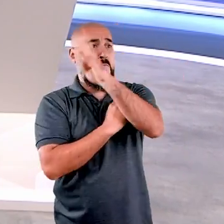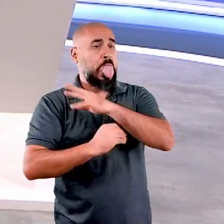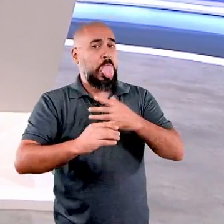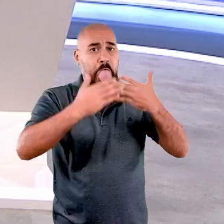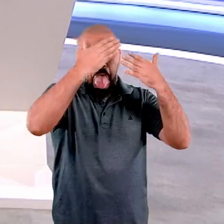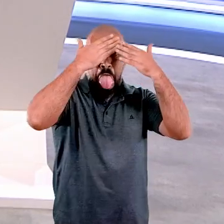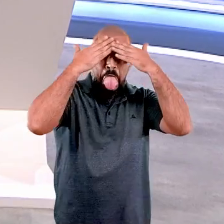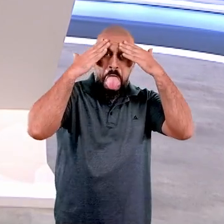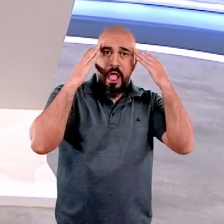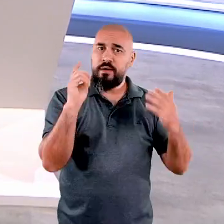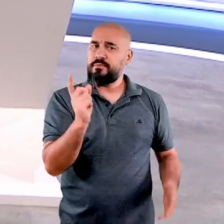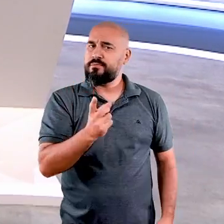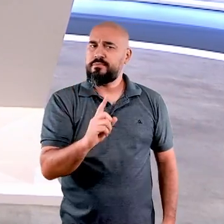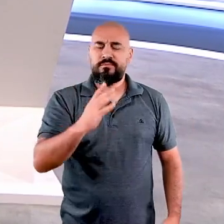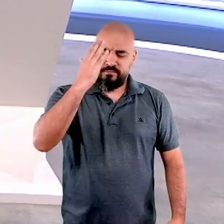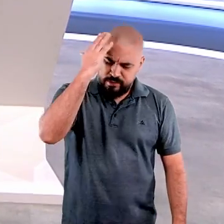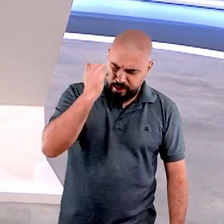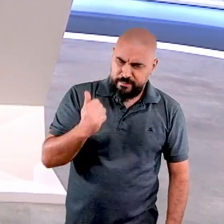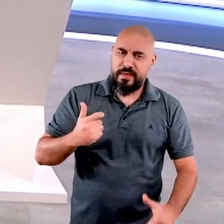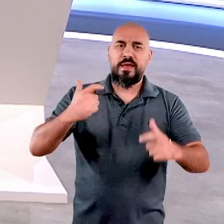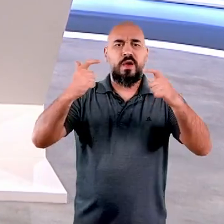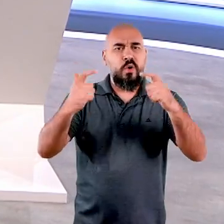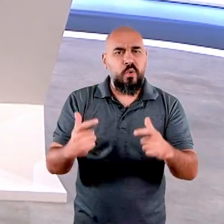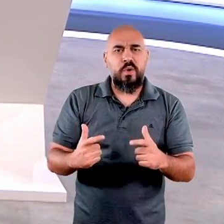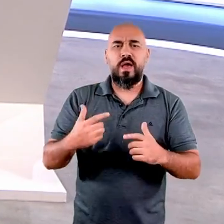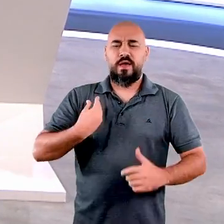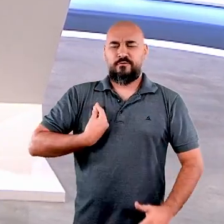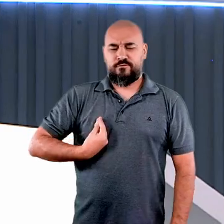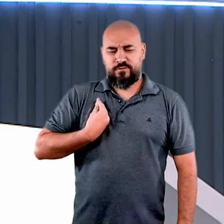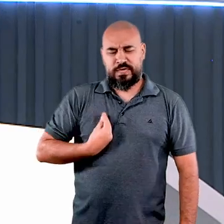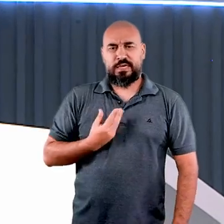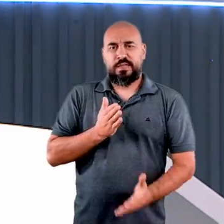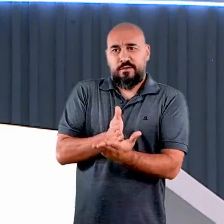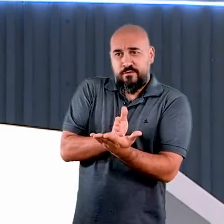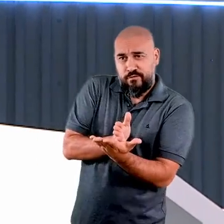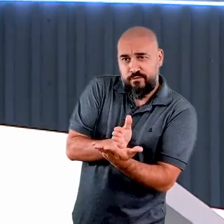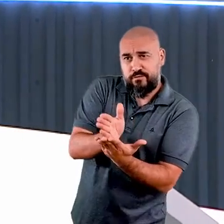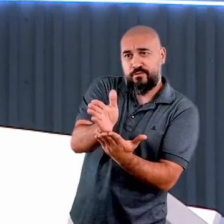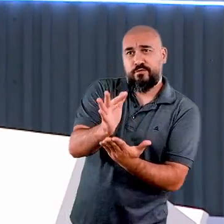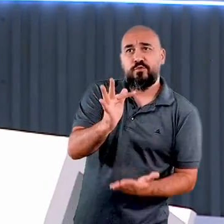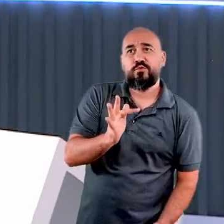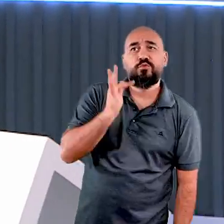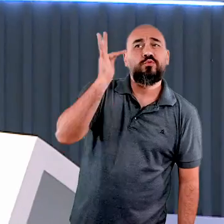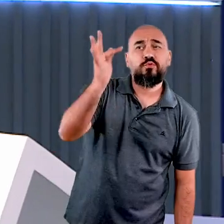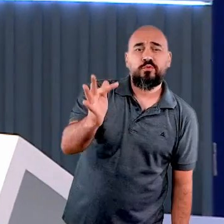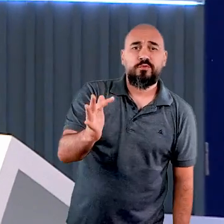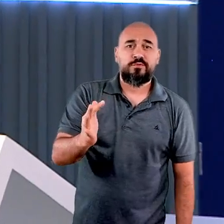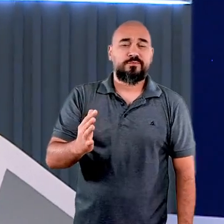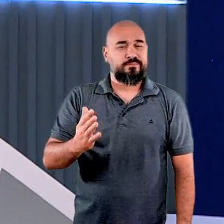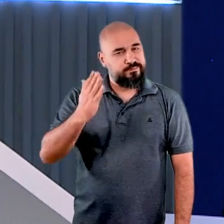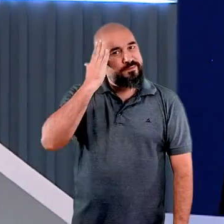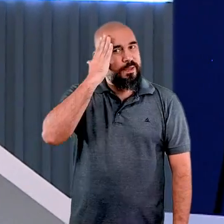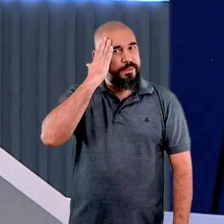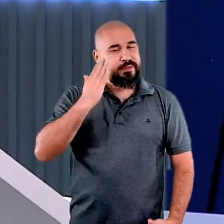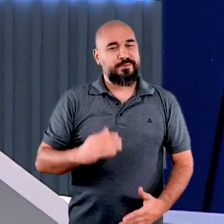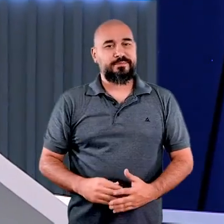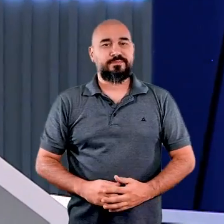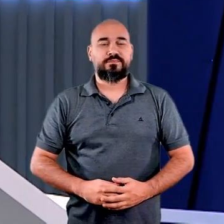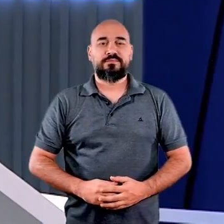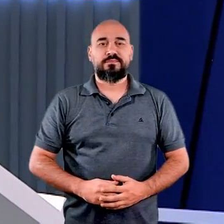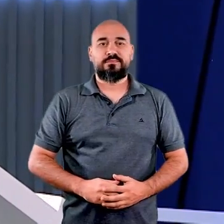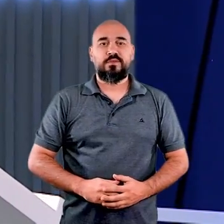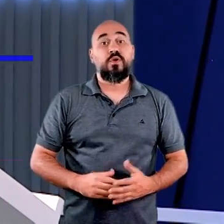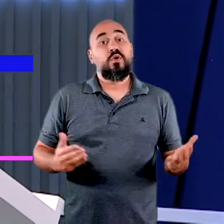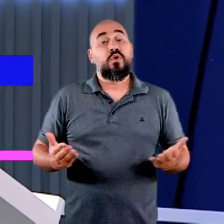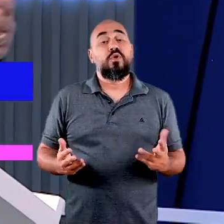muito bem onde estamos e para onde vamos. O tema de hoje é um desses temas